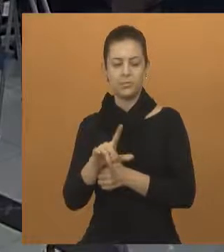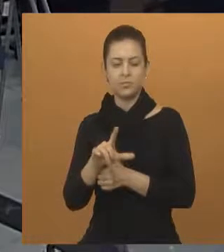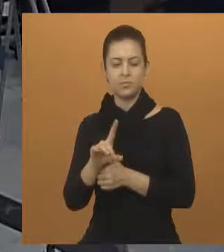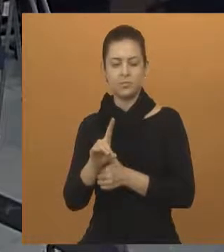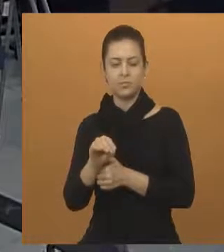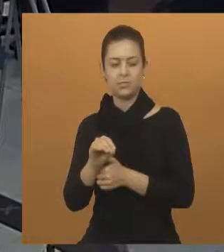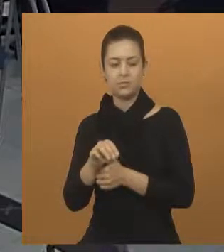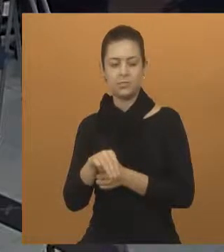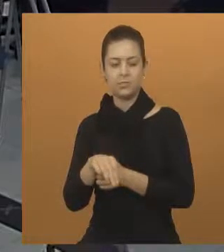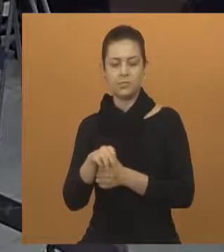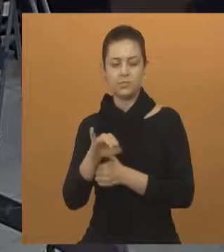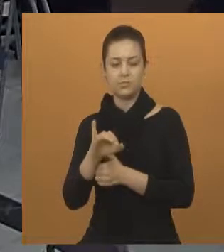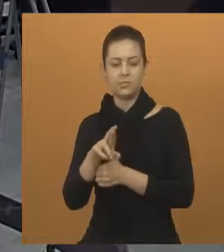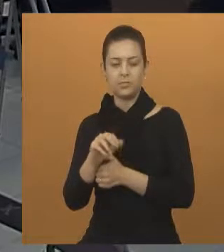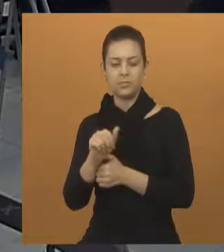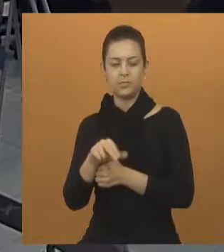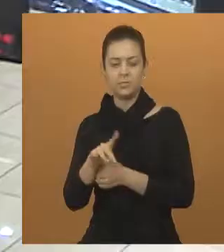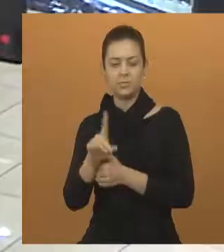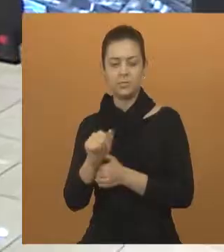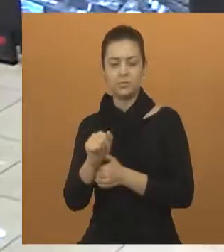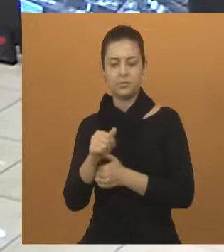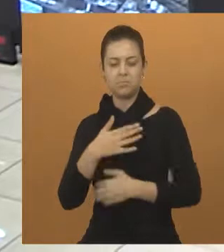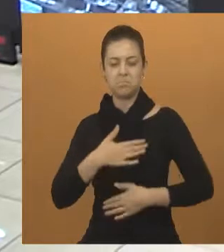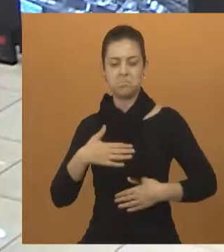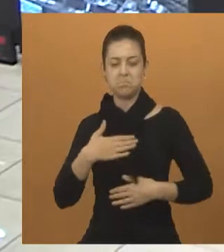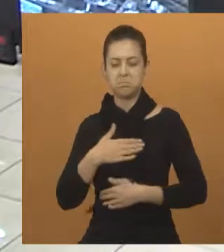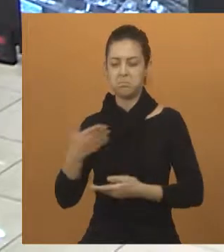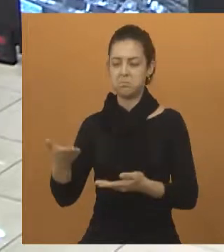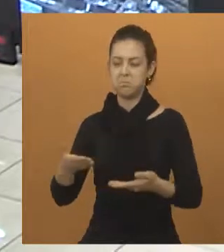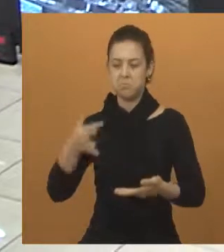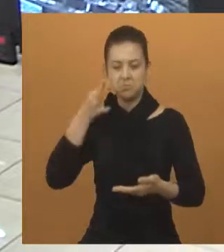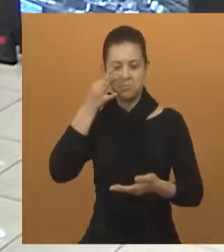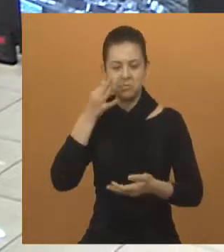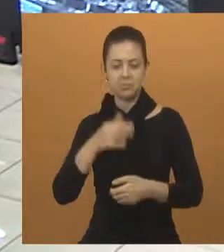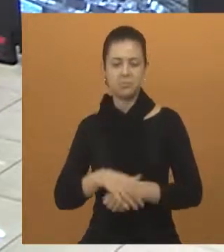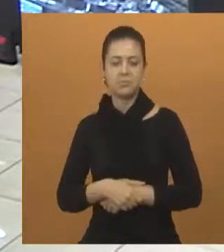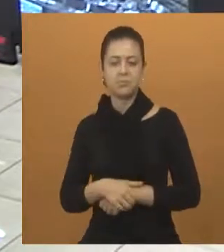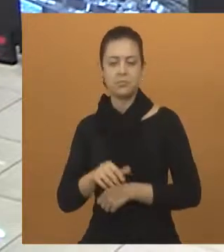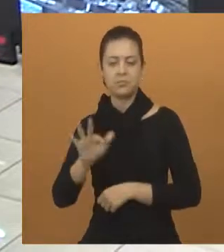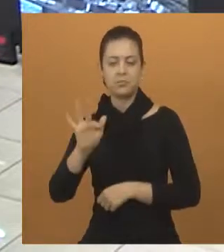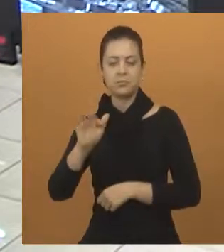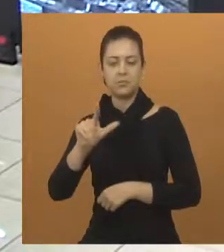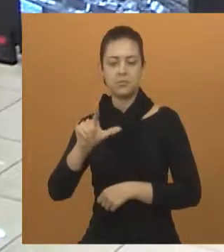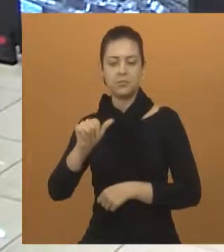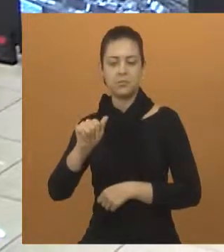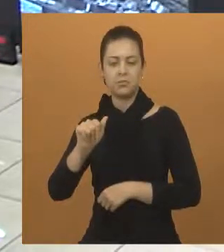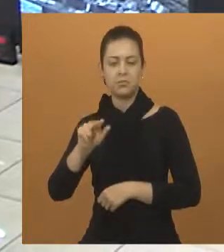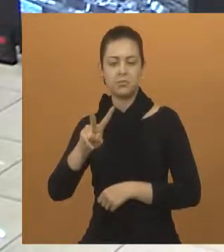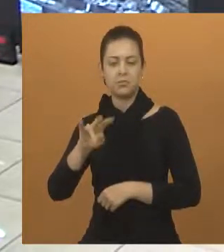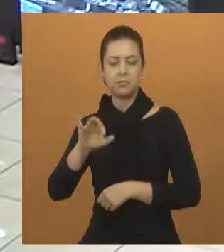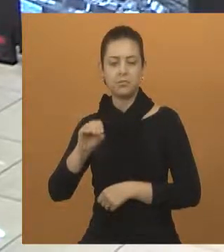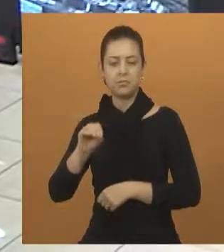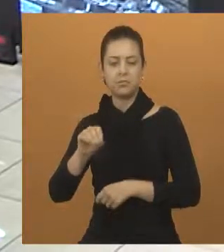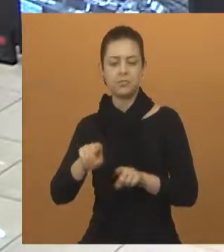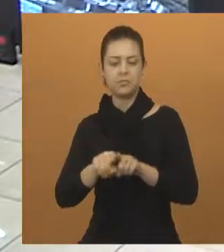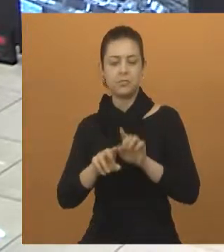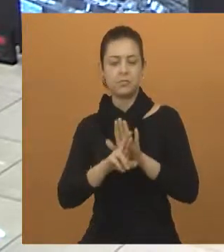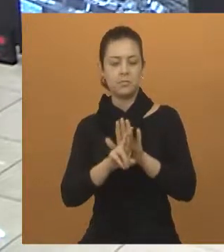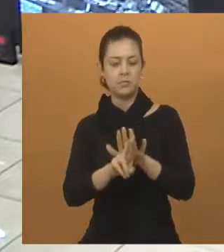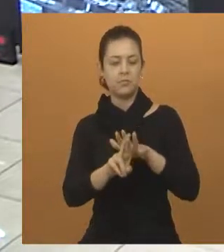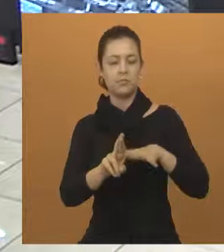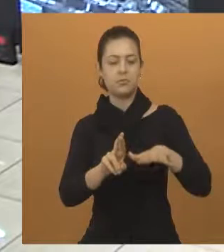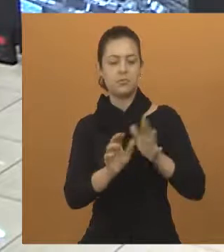Miranda. Prazer, Enildo, satisfação tê-lo aqui conosco. O Flávio, presidente do Ponte Preta,